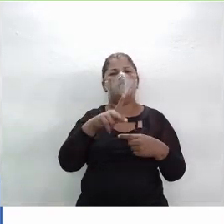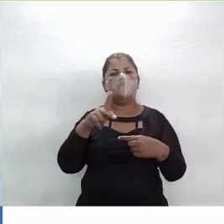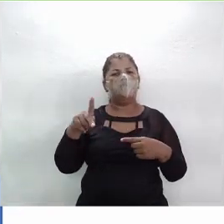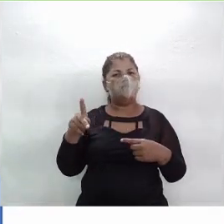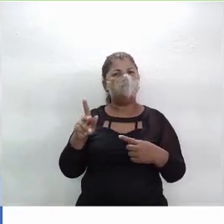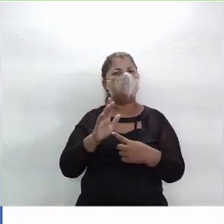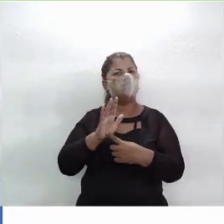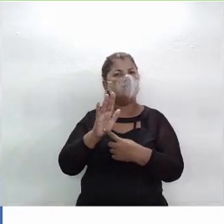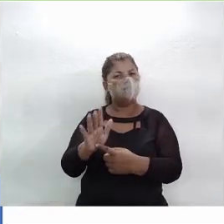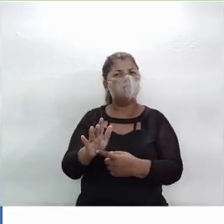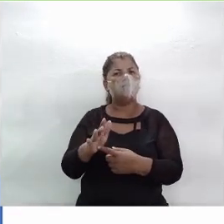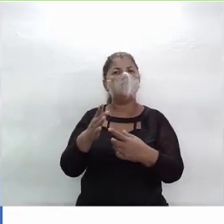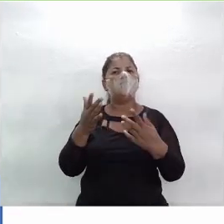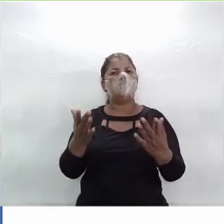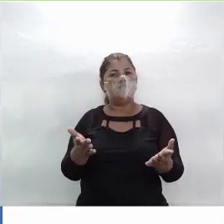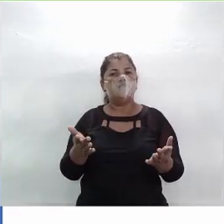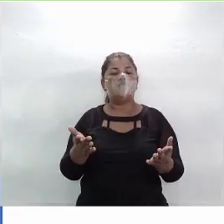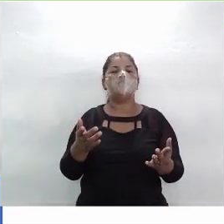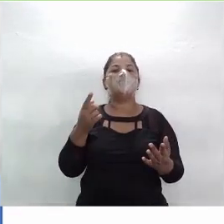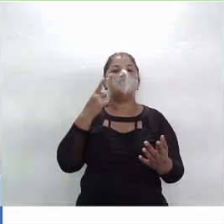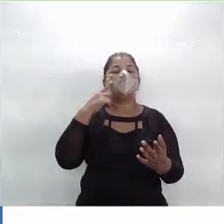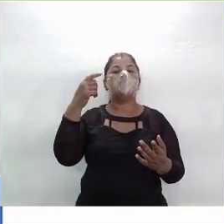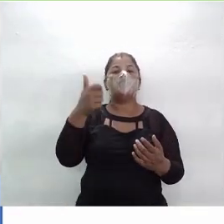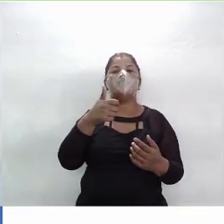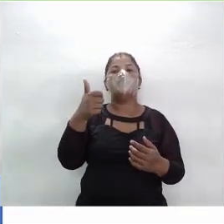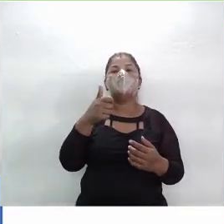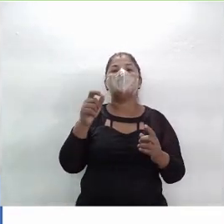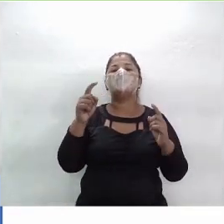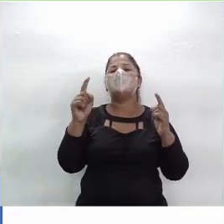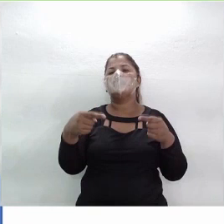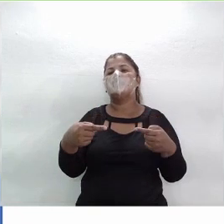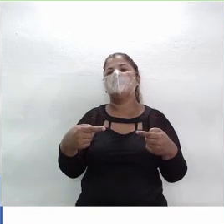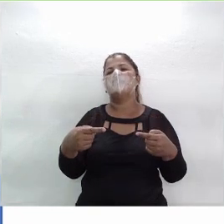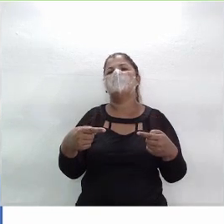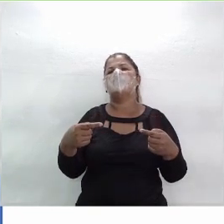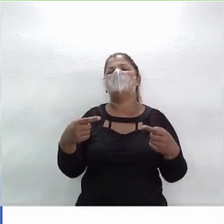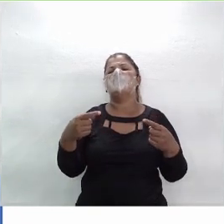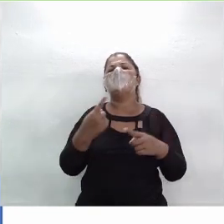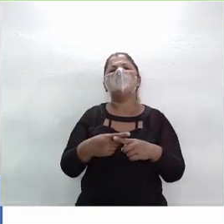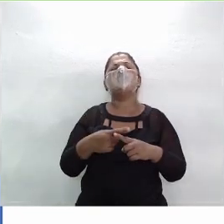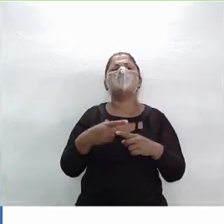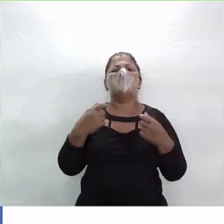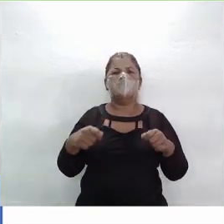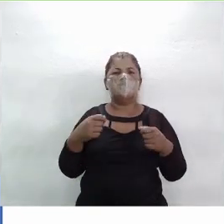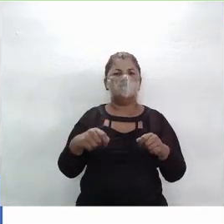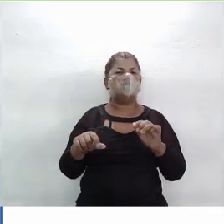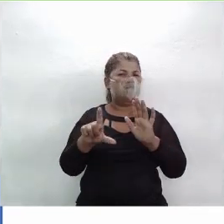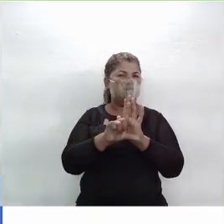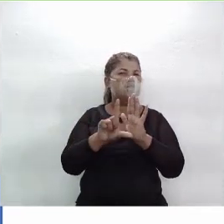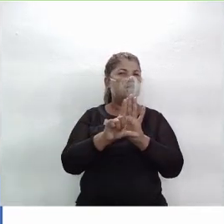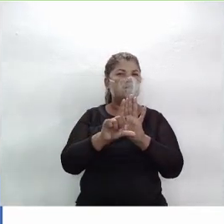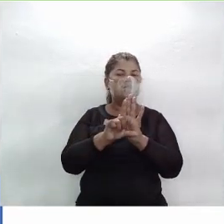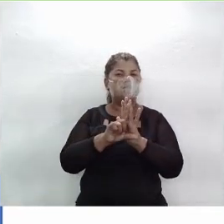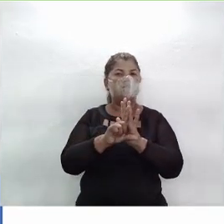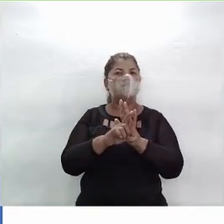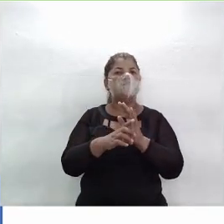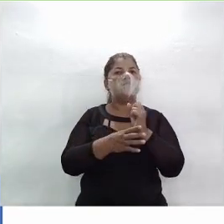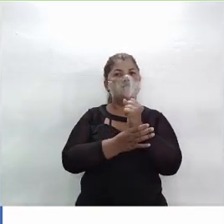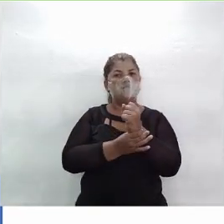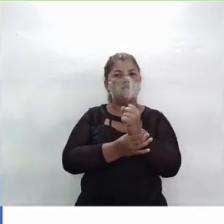levem para o seu professor, certo? Olhem só aqui, primeiro desafio. Por que precisamos de uma lei